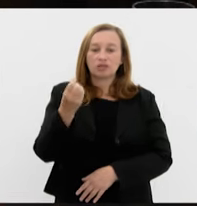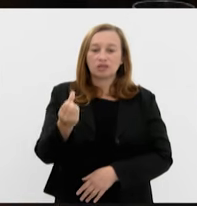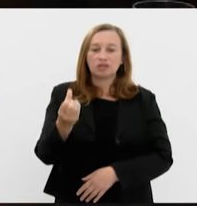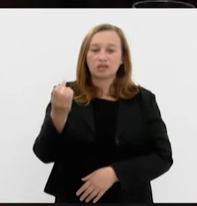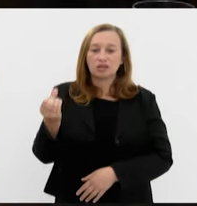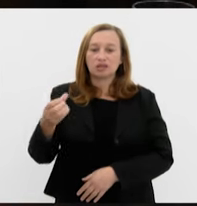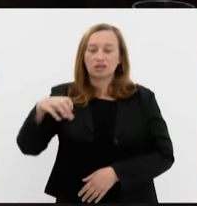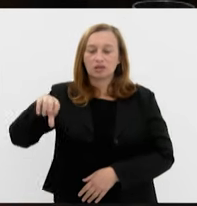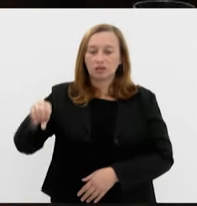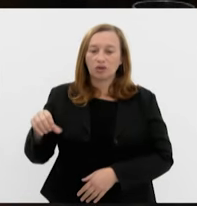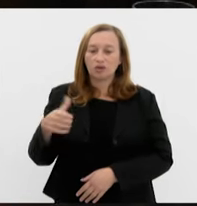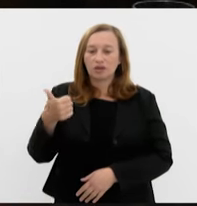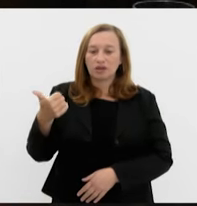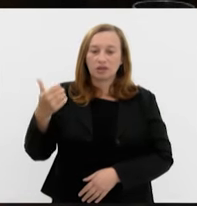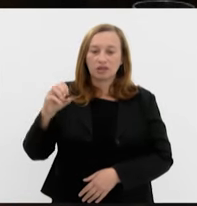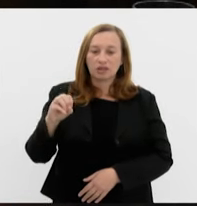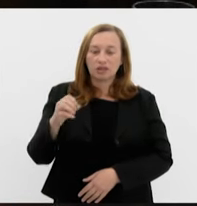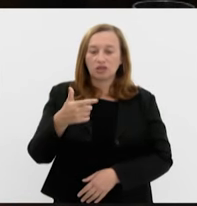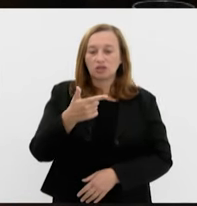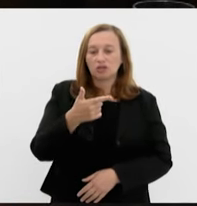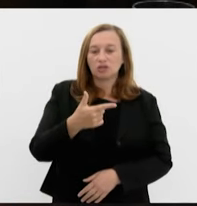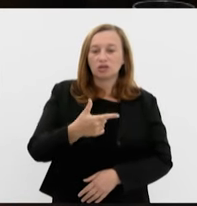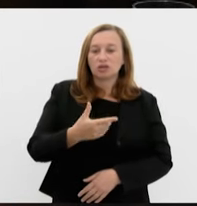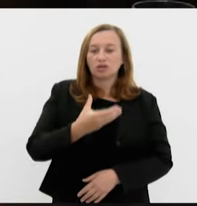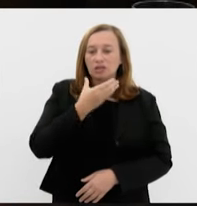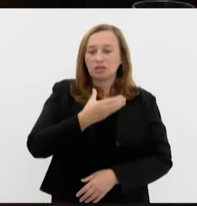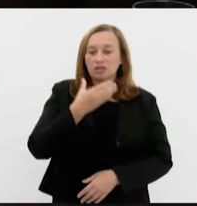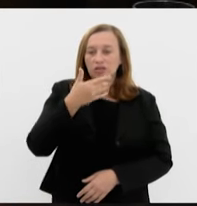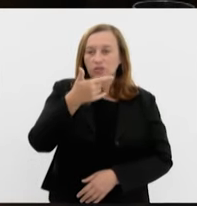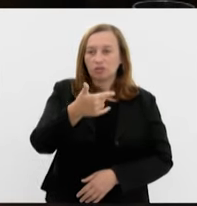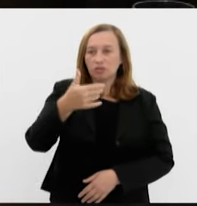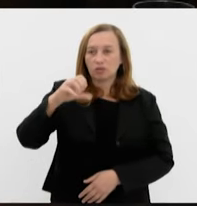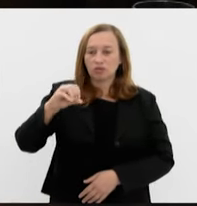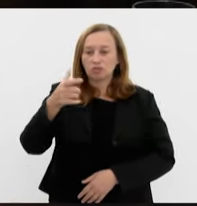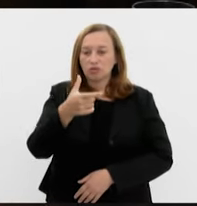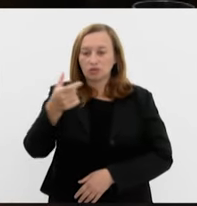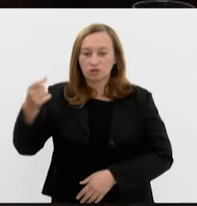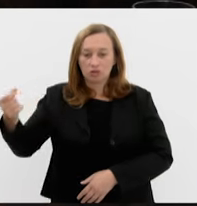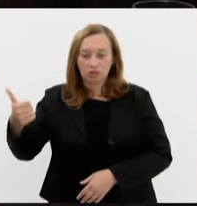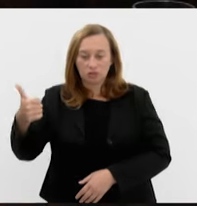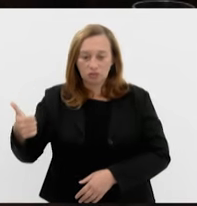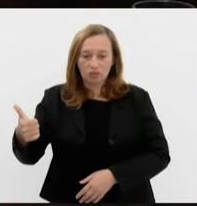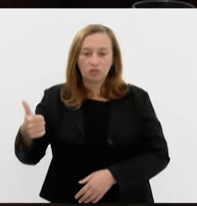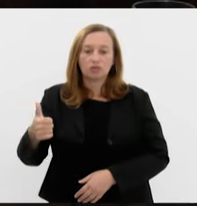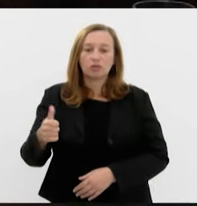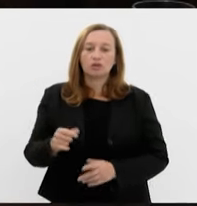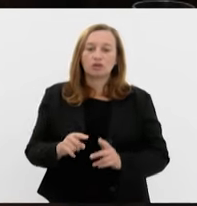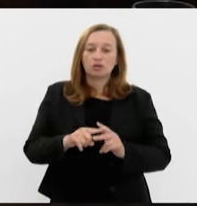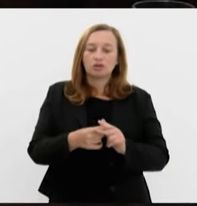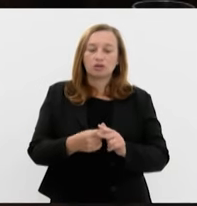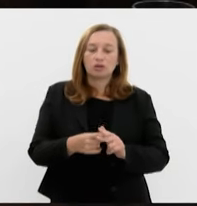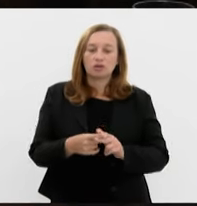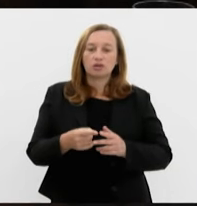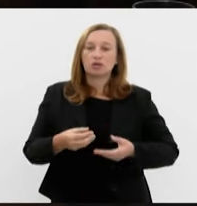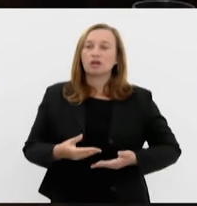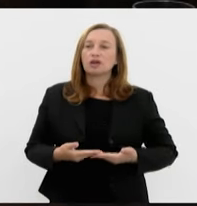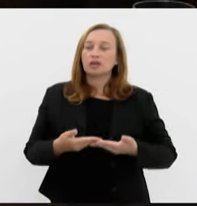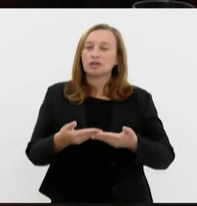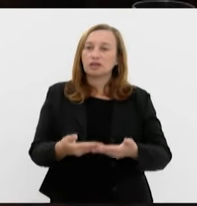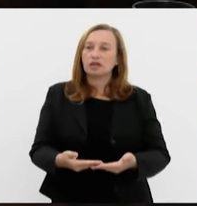2001 para regulamentar o agendamento de entrega de bens